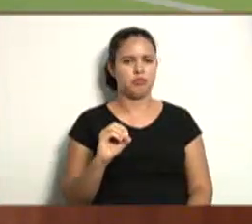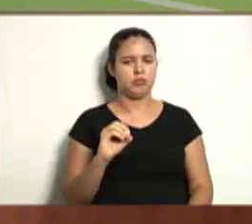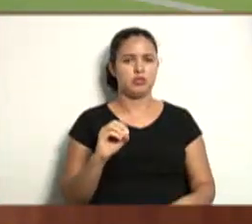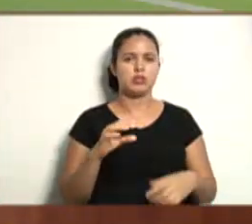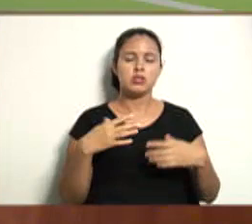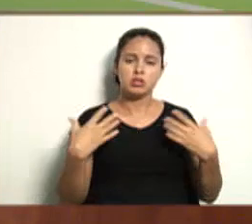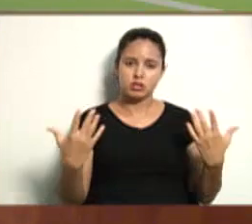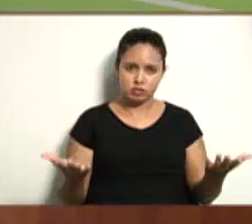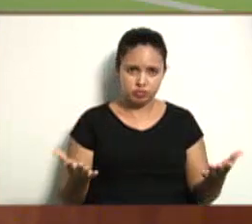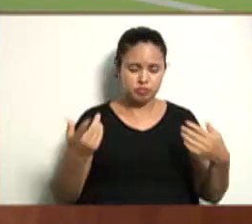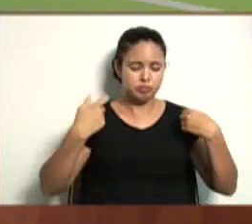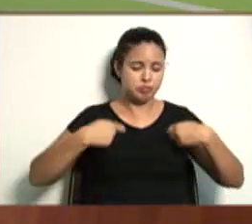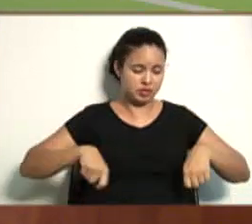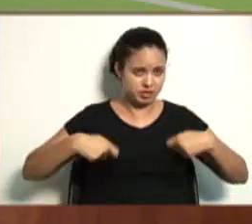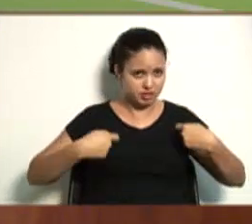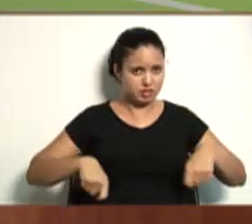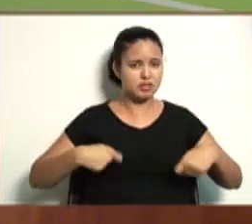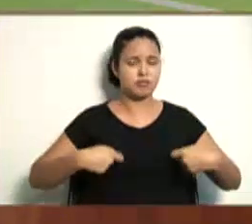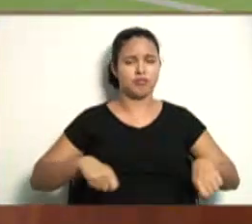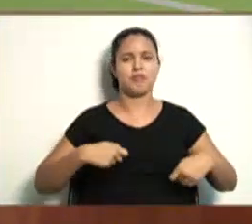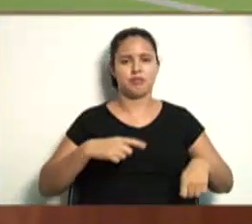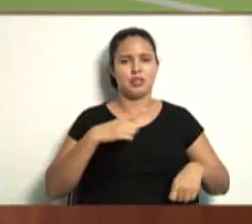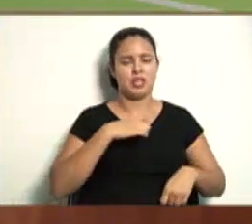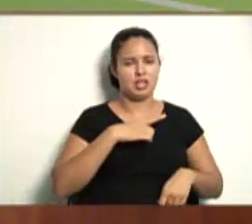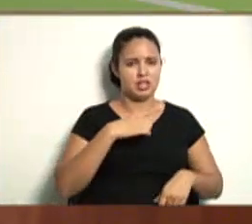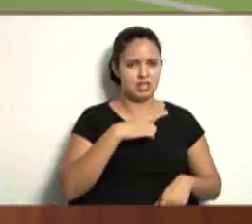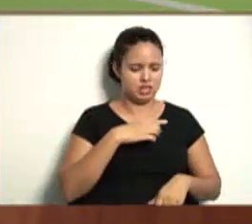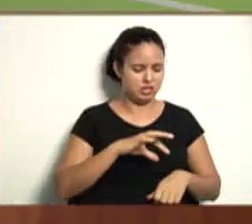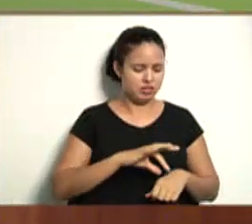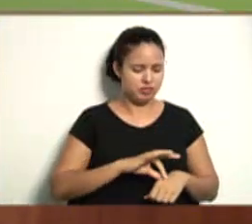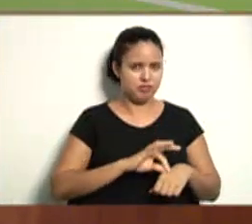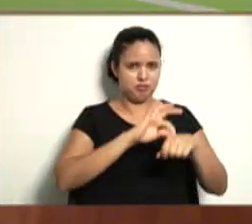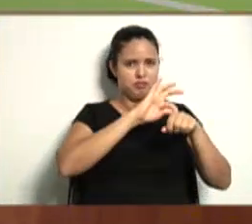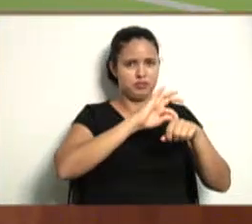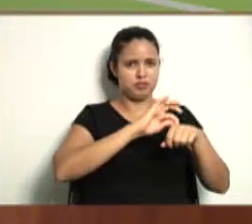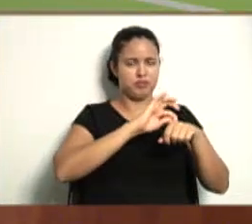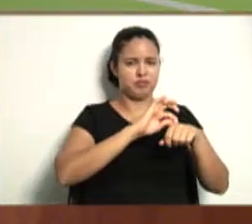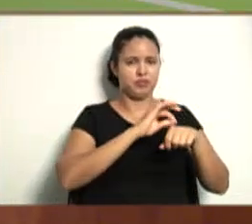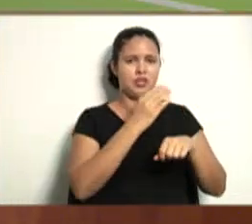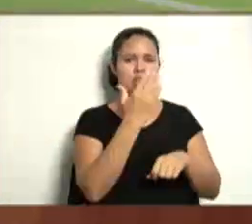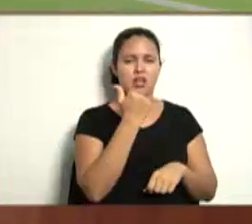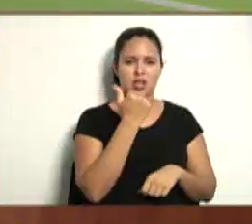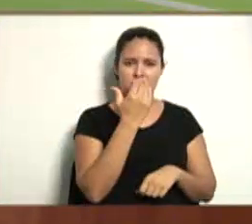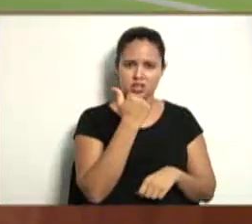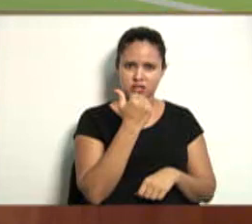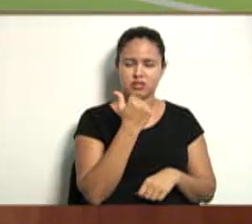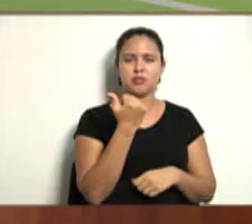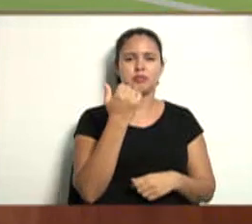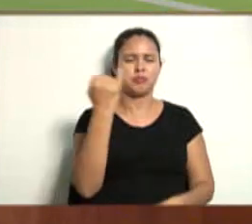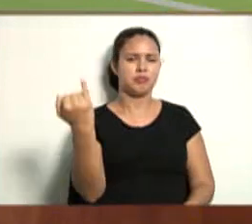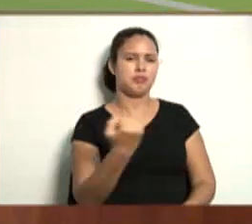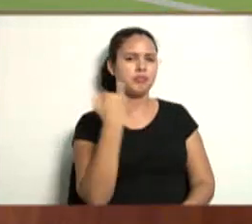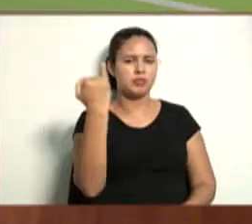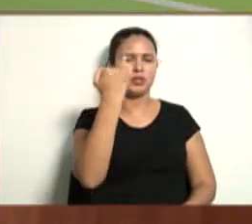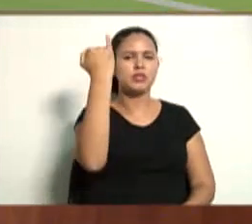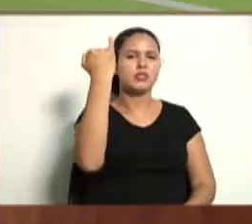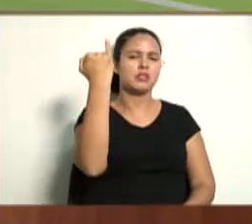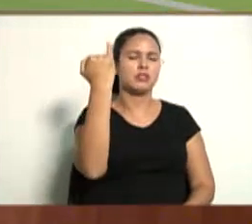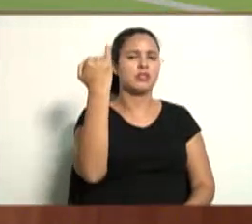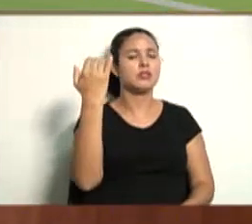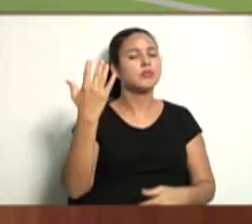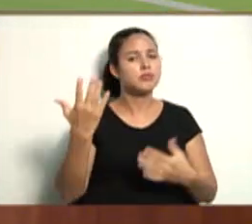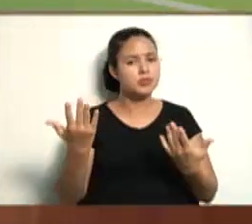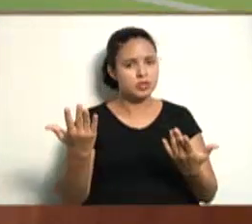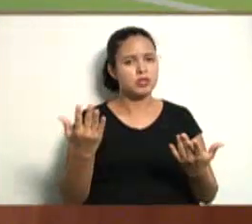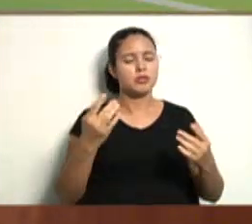não tinha nada disso que eu falei, mas tinha carne, você pode dizer que foi a um churrasco. Veja, no churrasco, o